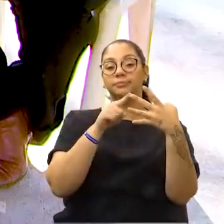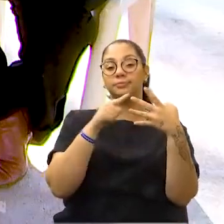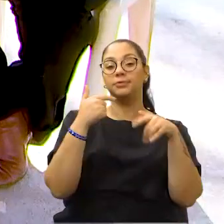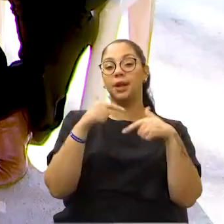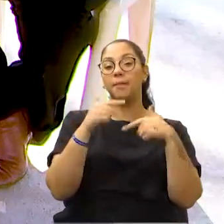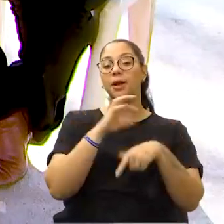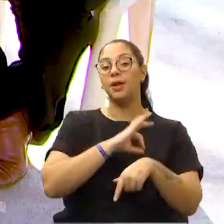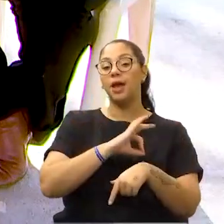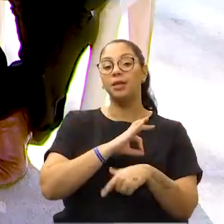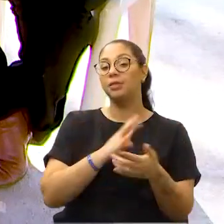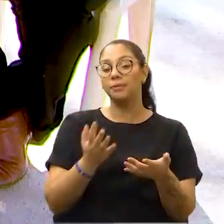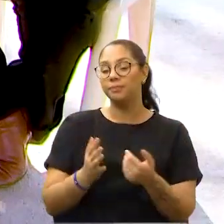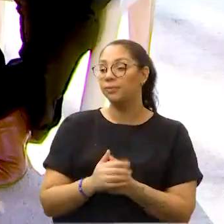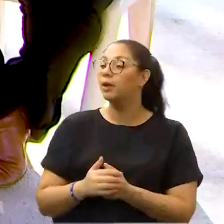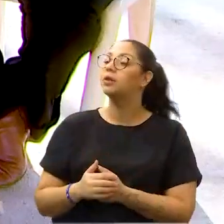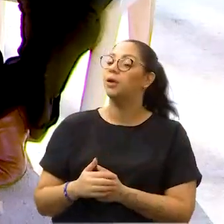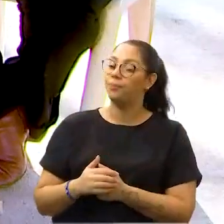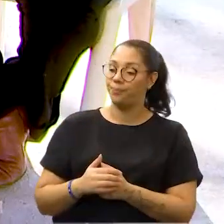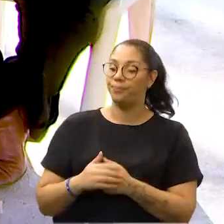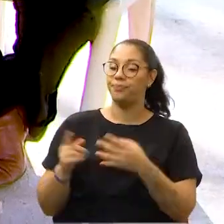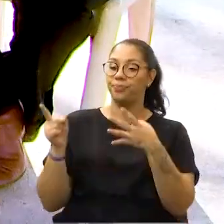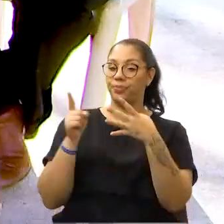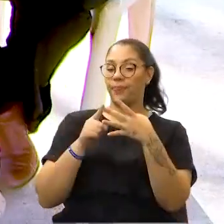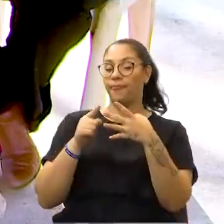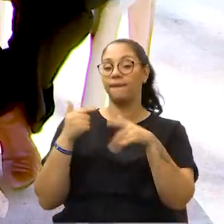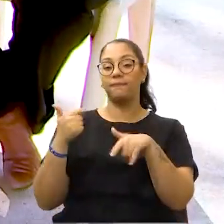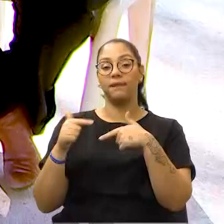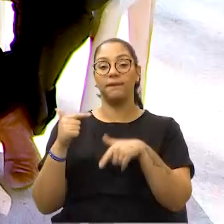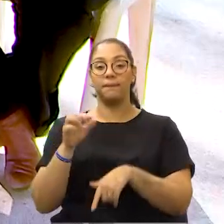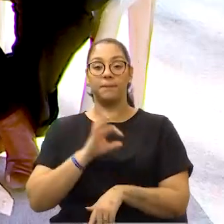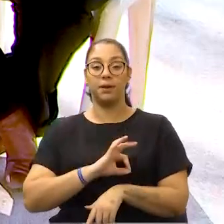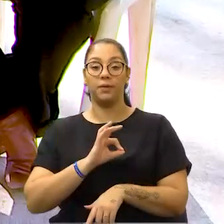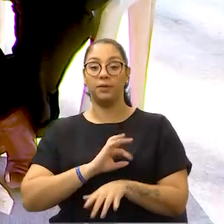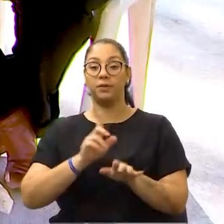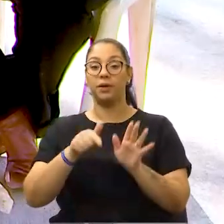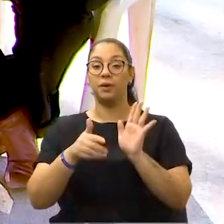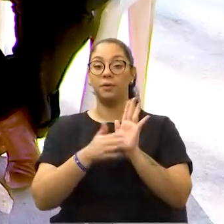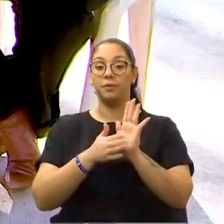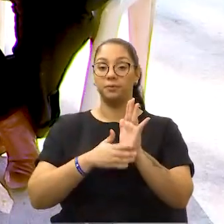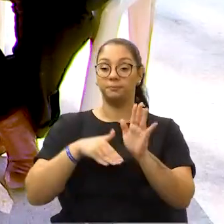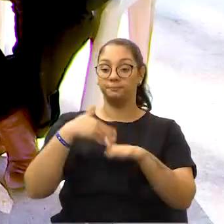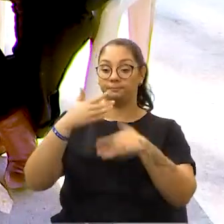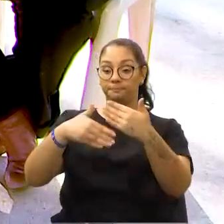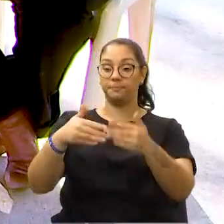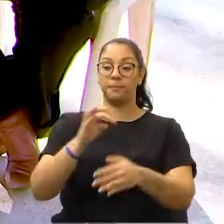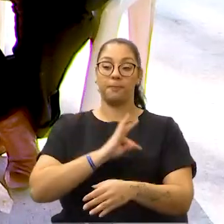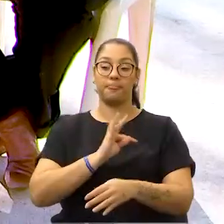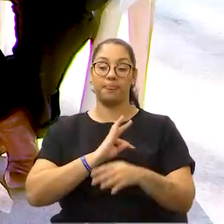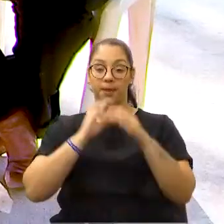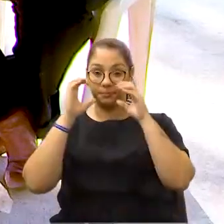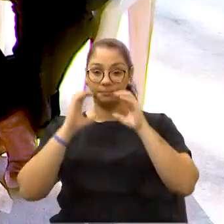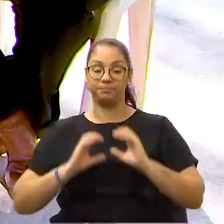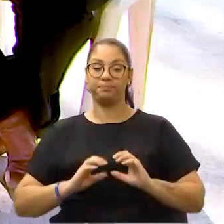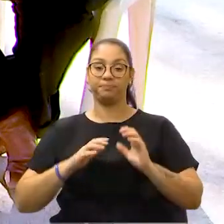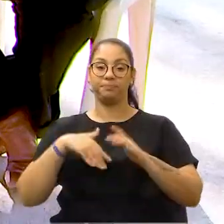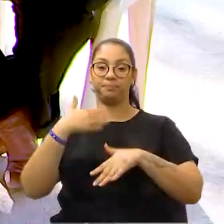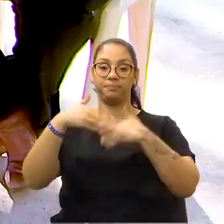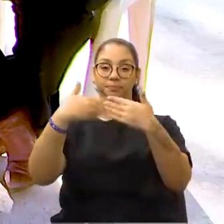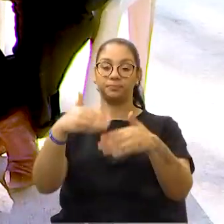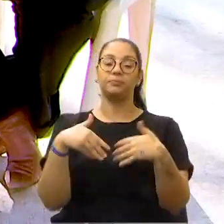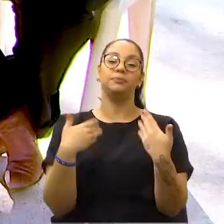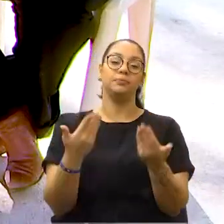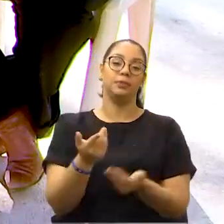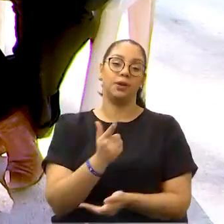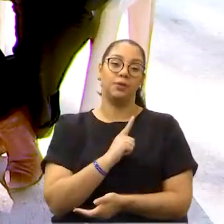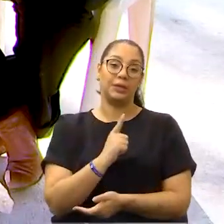outros aqui dentro do Instituto? O programa Trabalho e Renda, ele tem uma proposta de desenvolvimento das competências técnicas